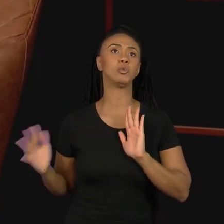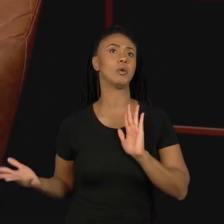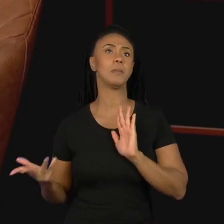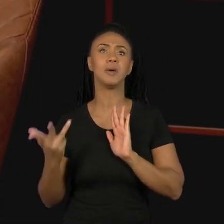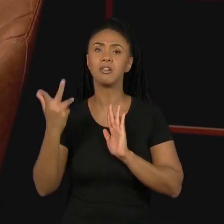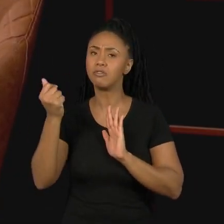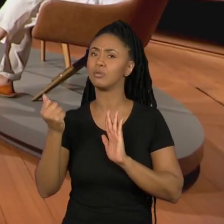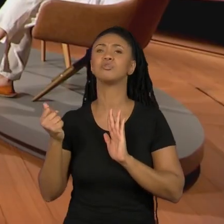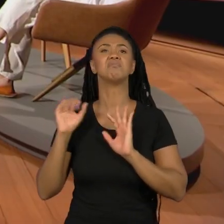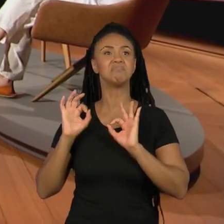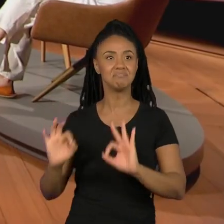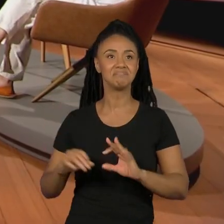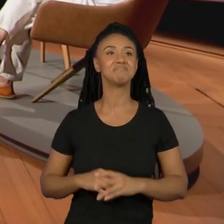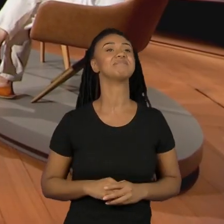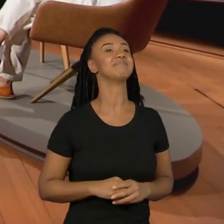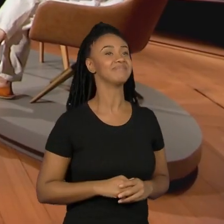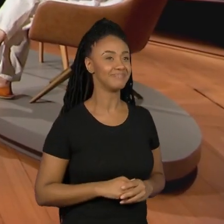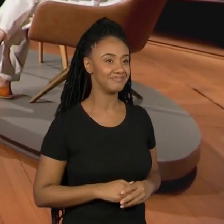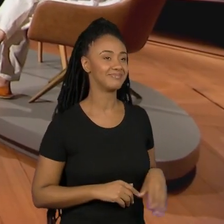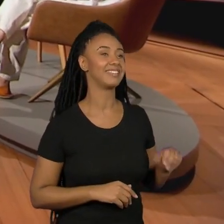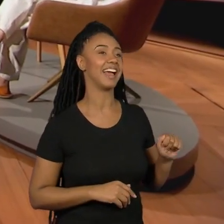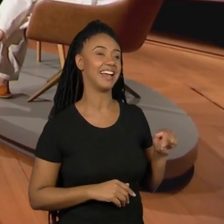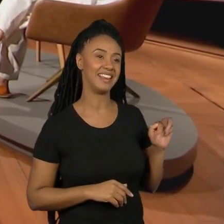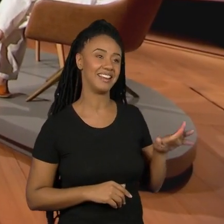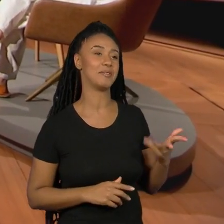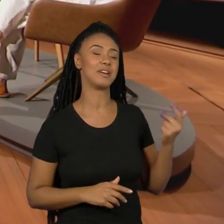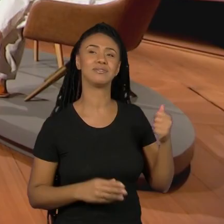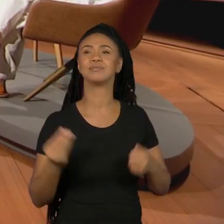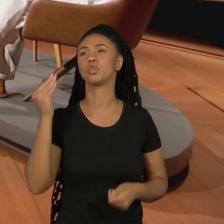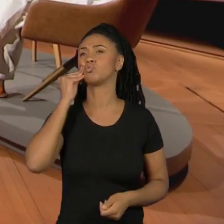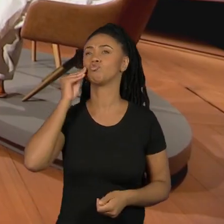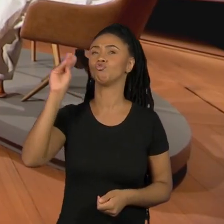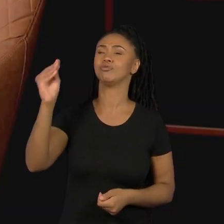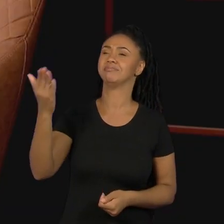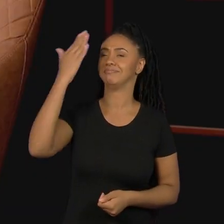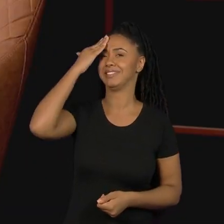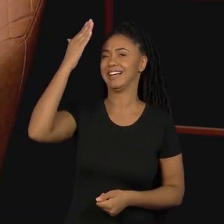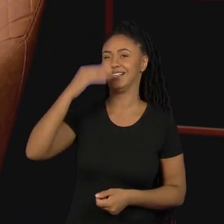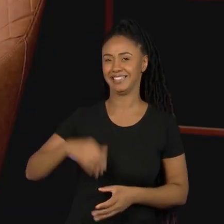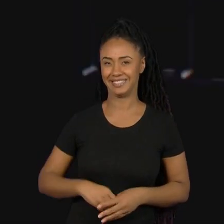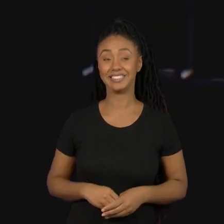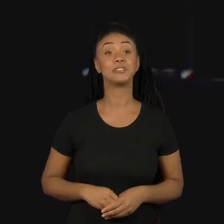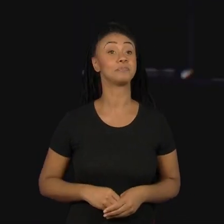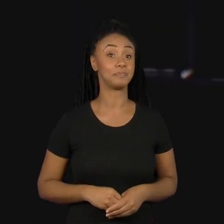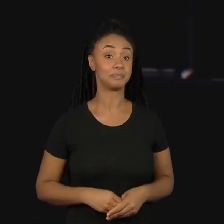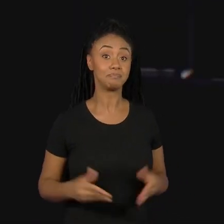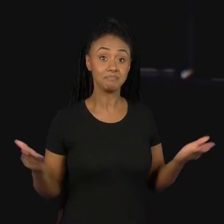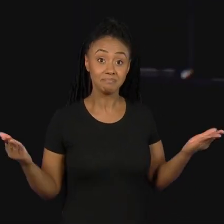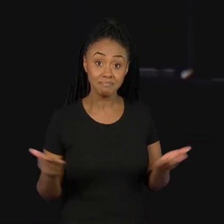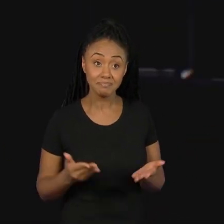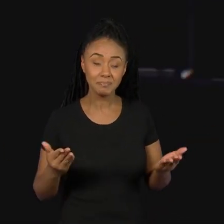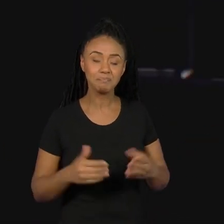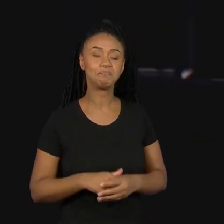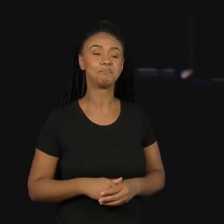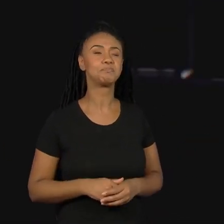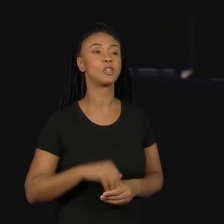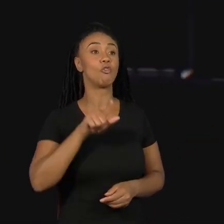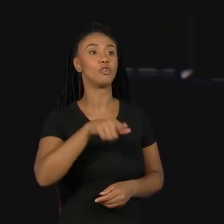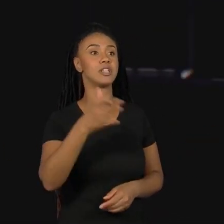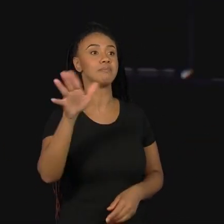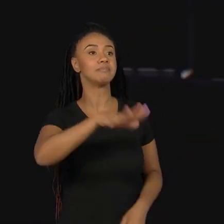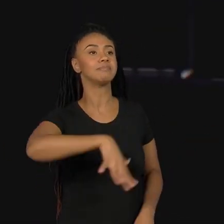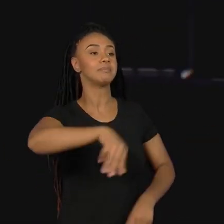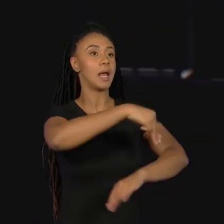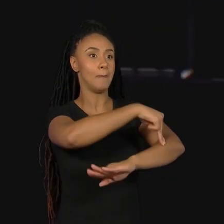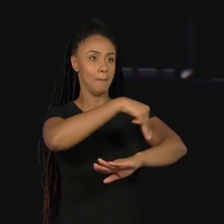grande pintor. Grande Aguilar. Bicho, obrigado, querido. Agora, Petkov, quando você estava morando no bairro